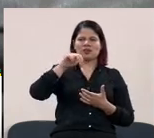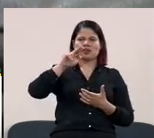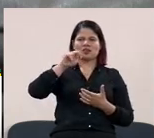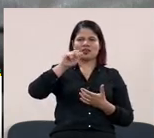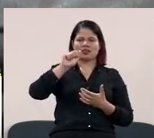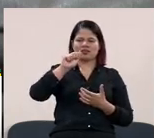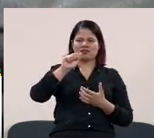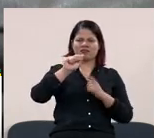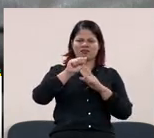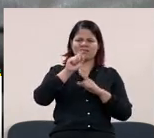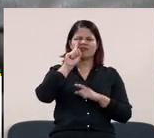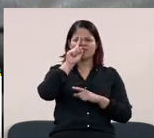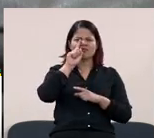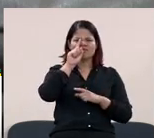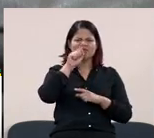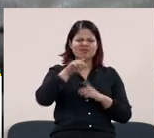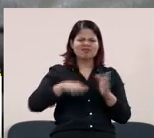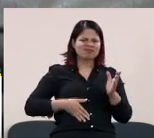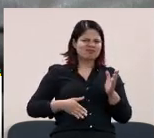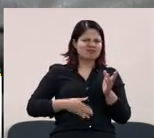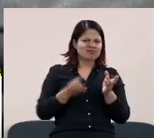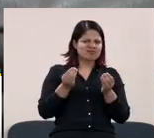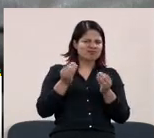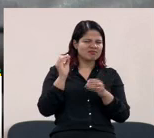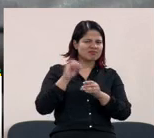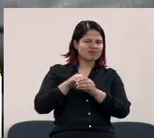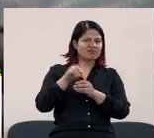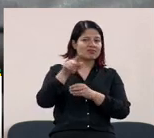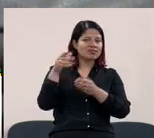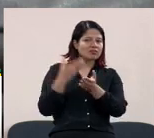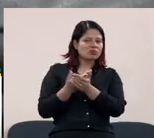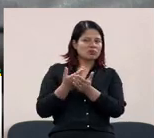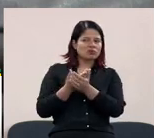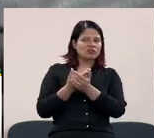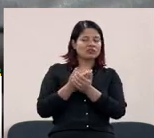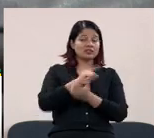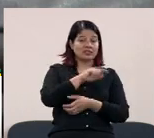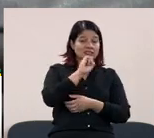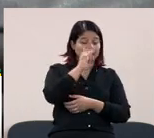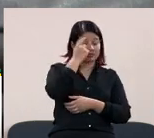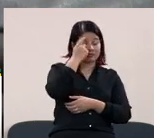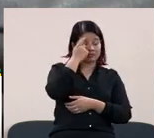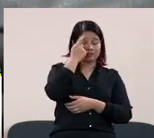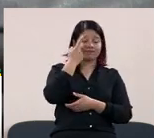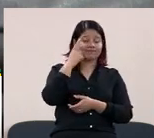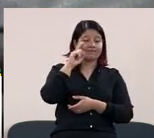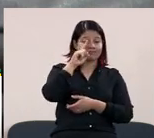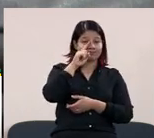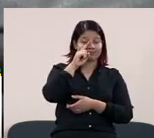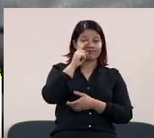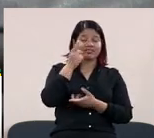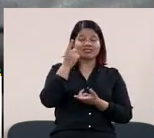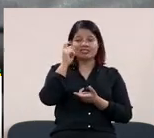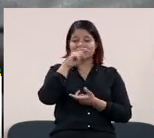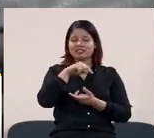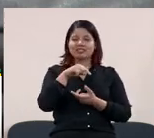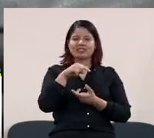muitos bandidos, como falavam, é muito difícil. E a gente chegou lá, desconstruiu isso,